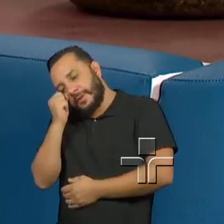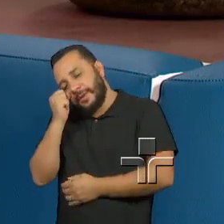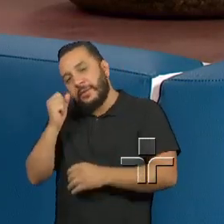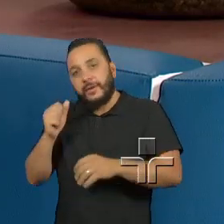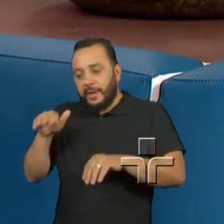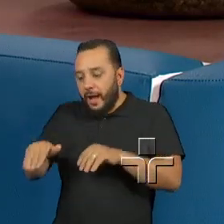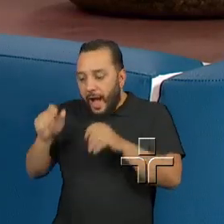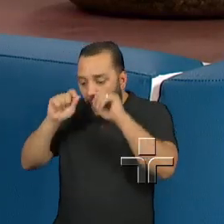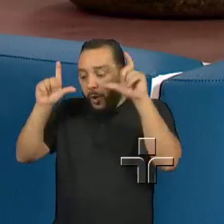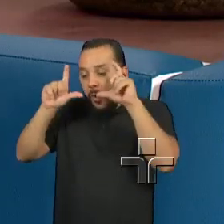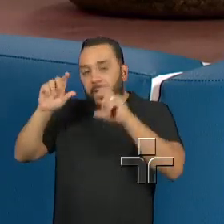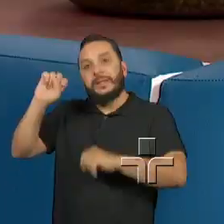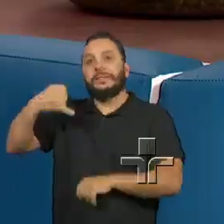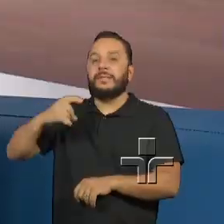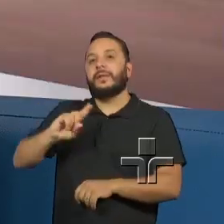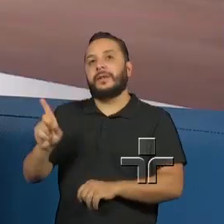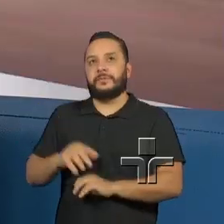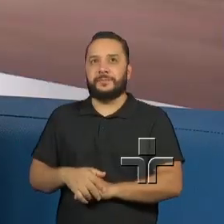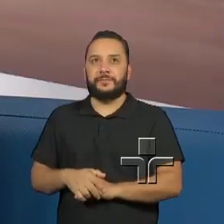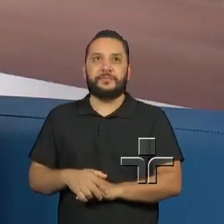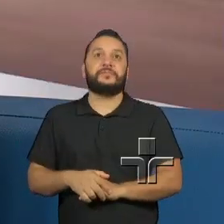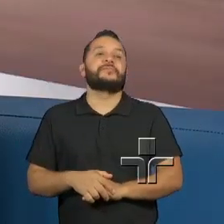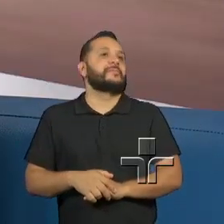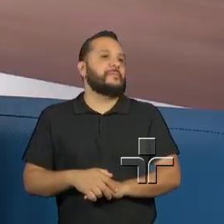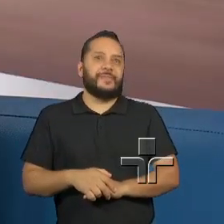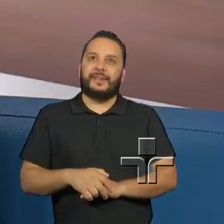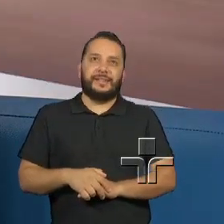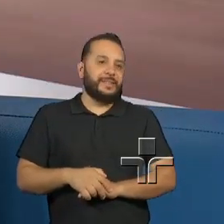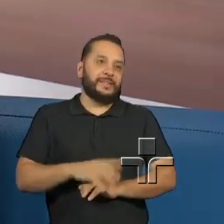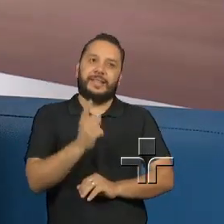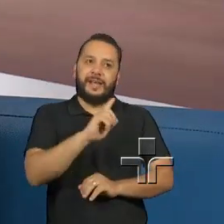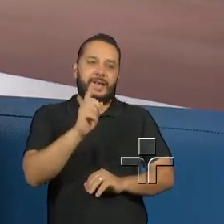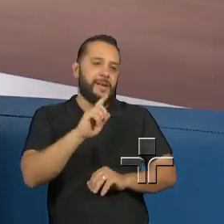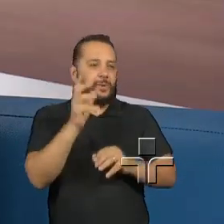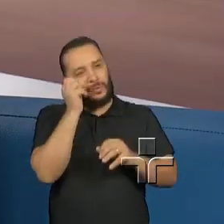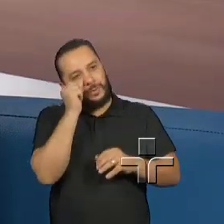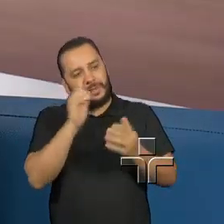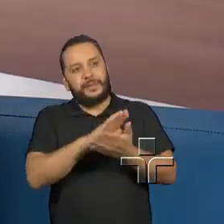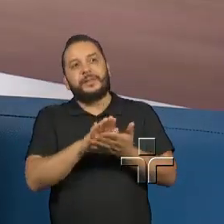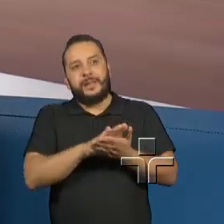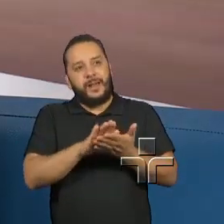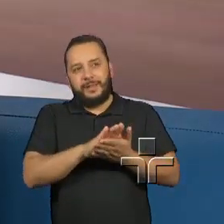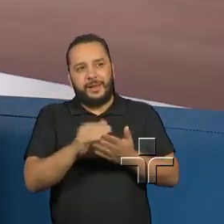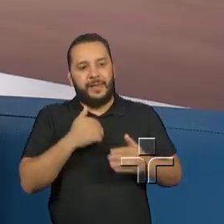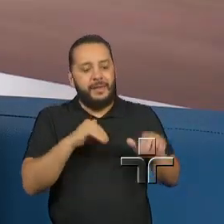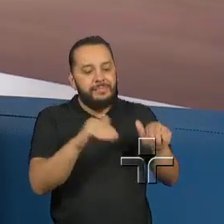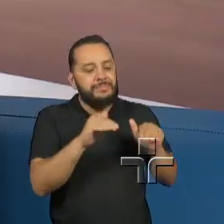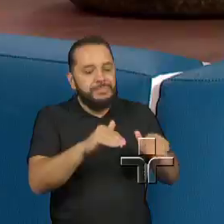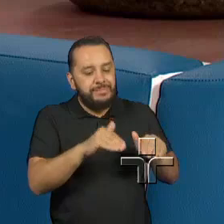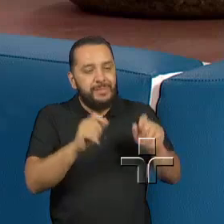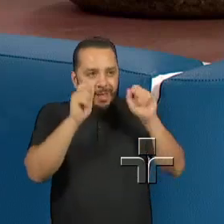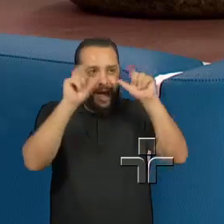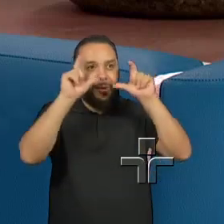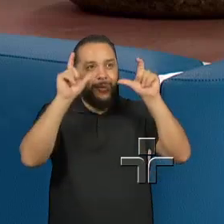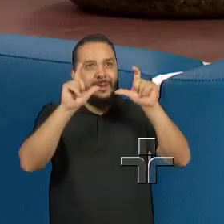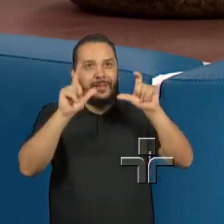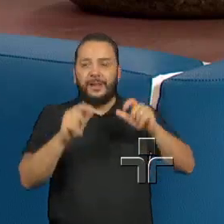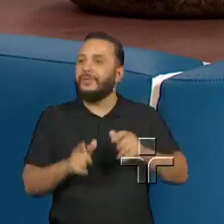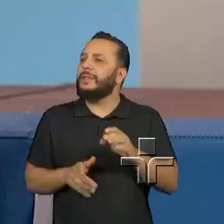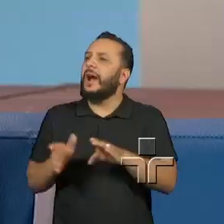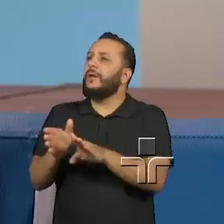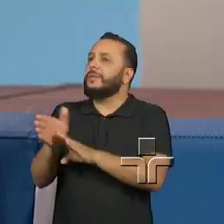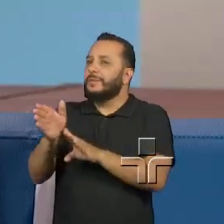que você fazia, Cristiane? Ai, olha, eu não tava dormindo. Eu acordava. Acordava? Eu acordava. Qual que é a recomendação,